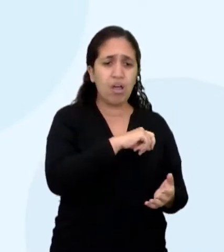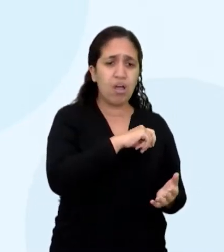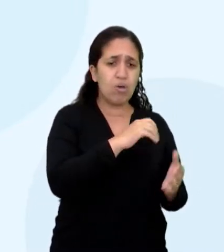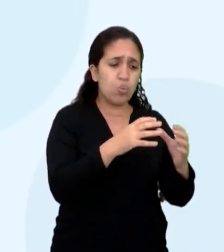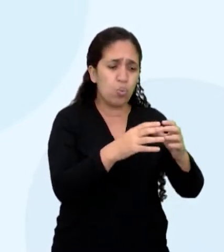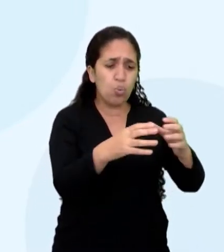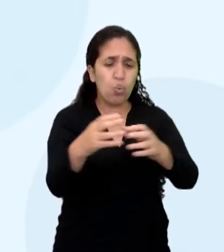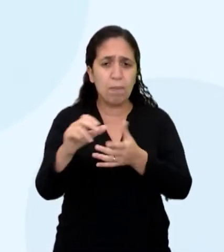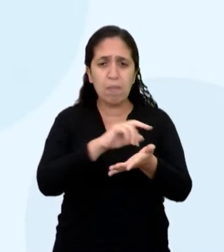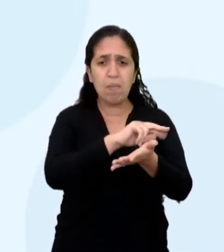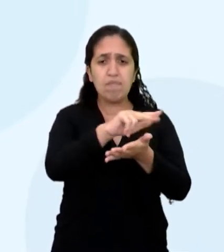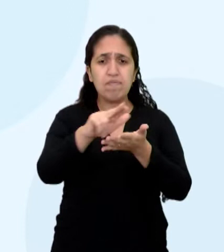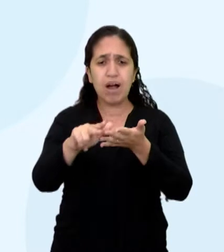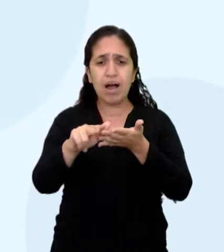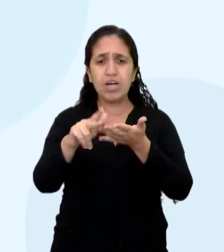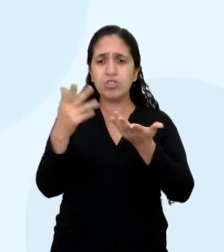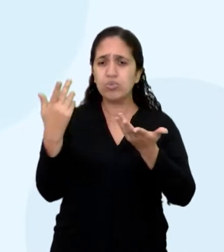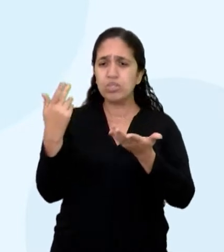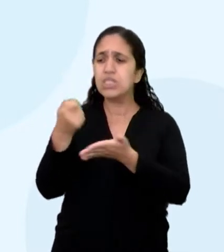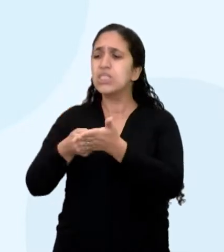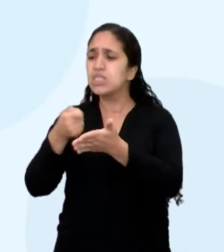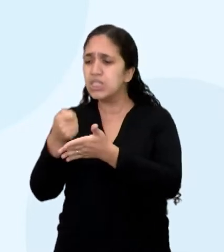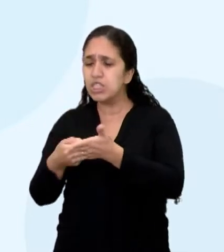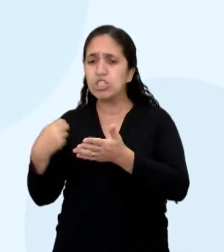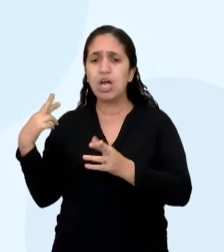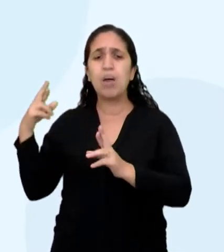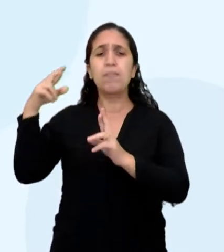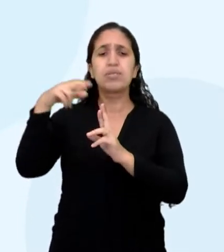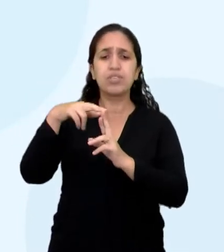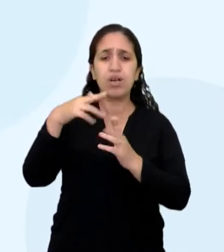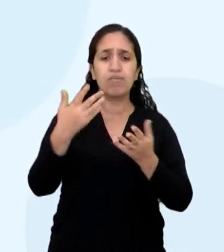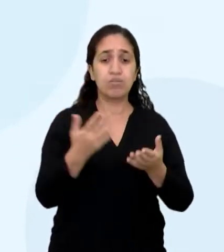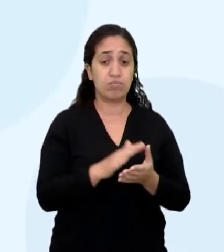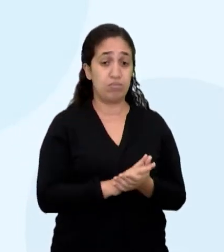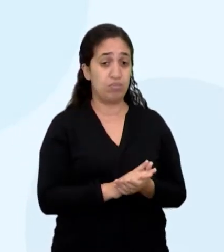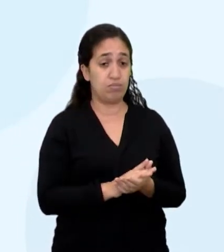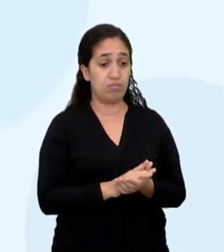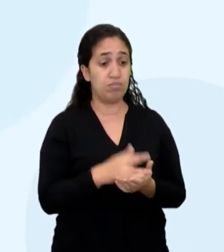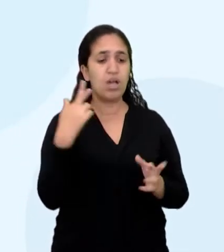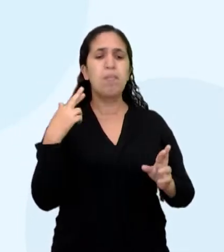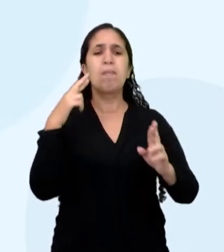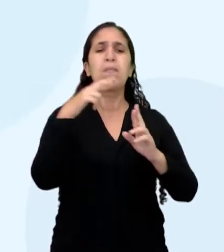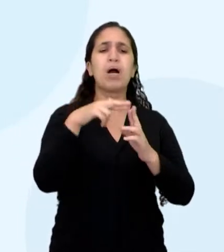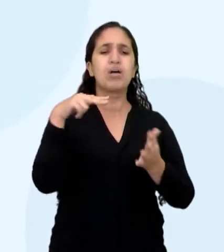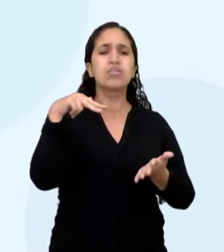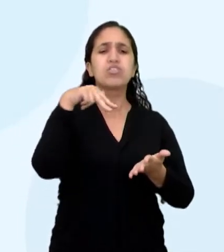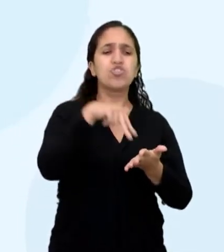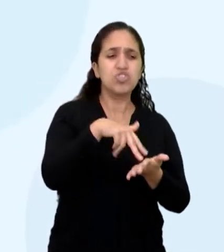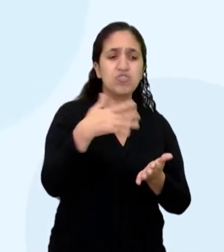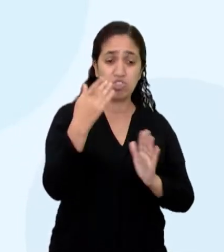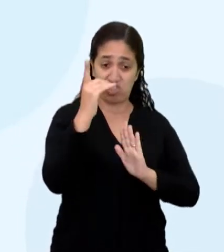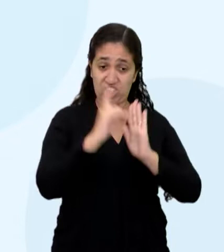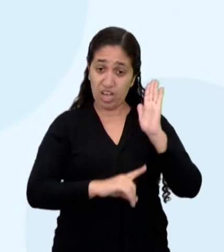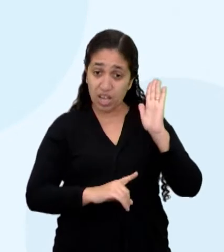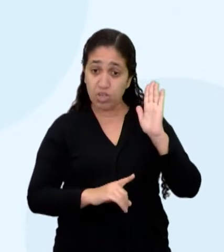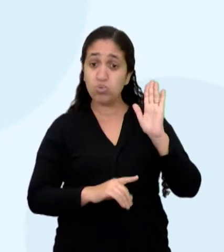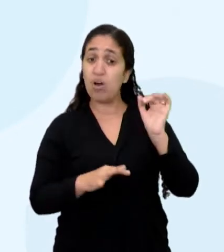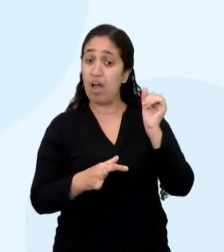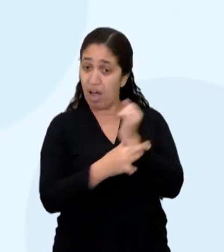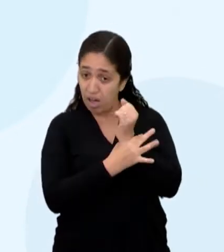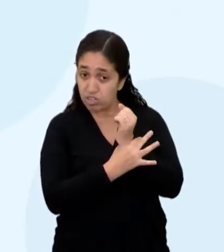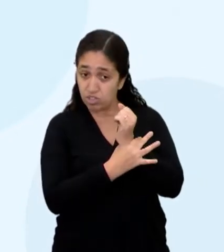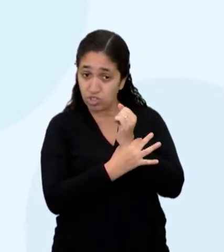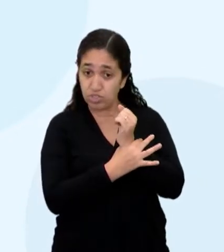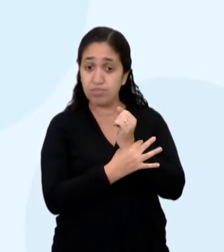reivindicarem maior representatividade? É uma pergunta. Ter maior representatividade garante direitos? Eu vou ficar falando tanto